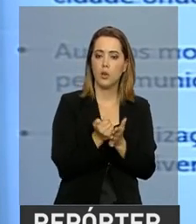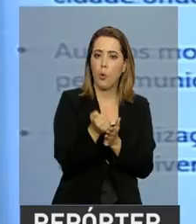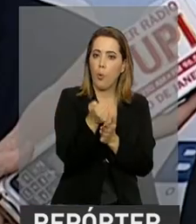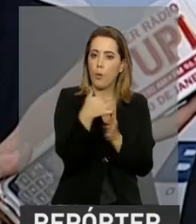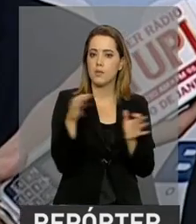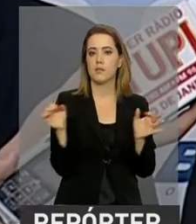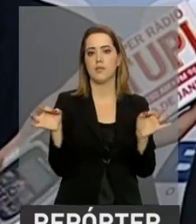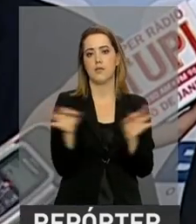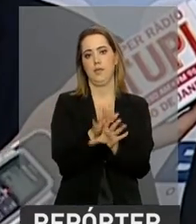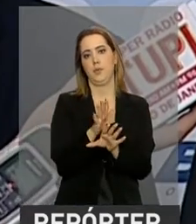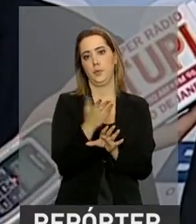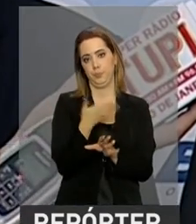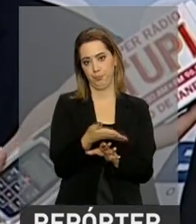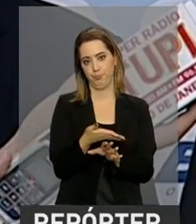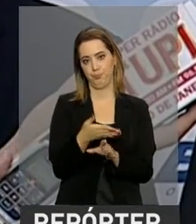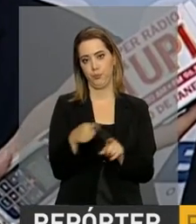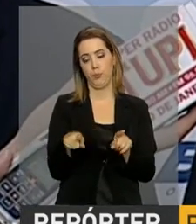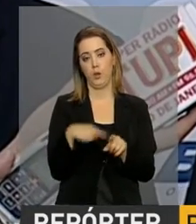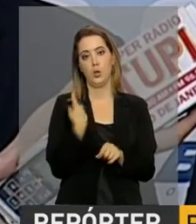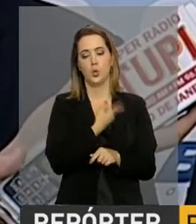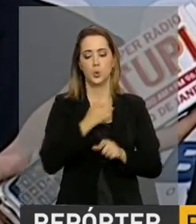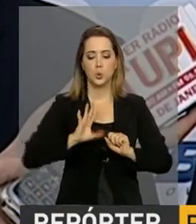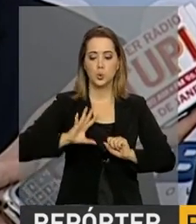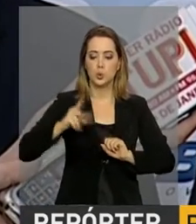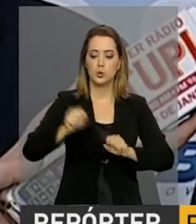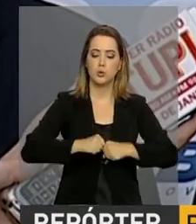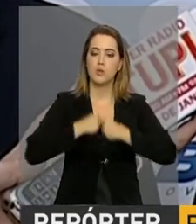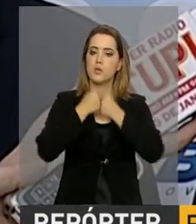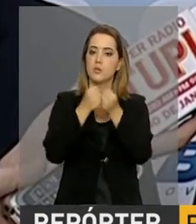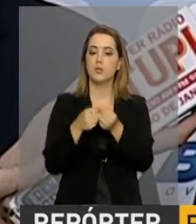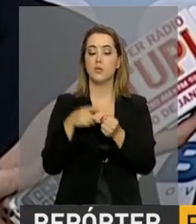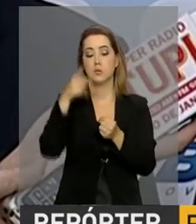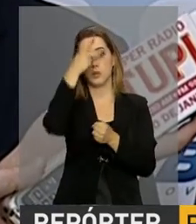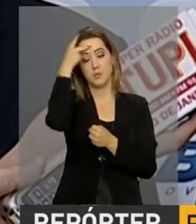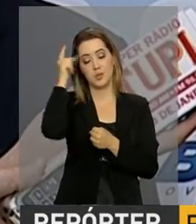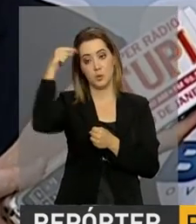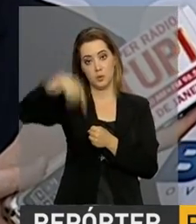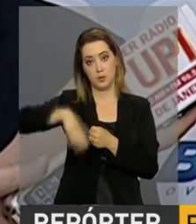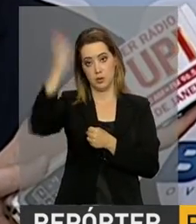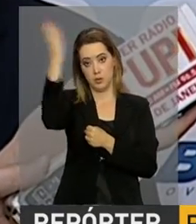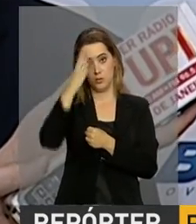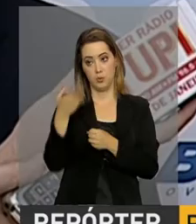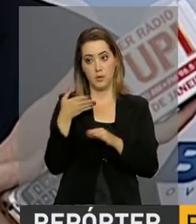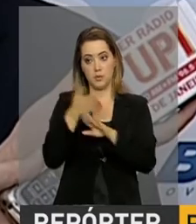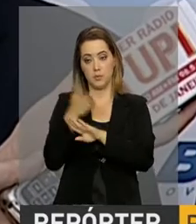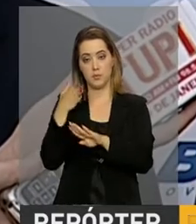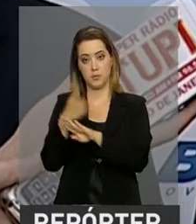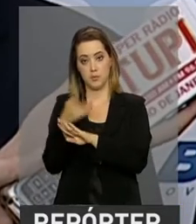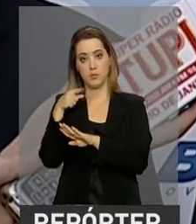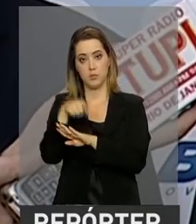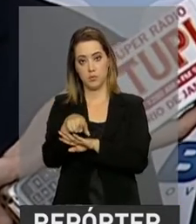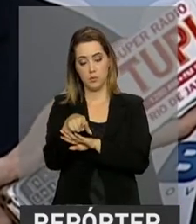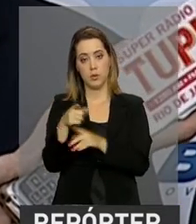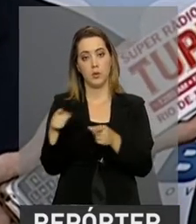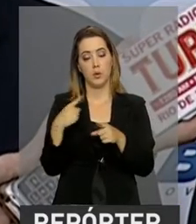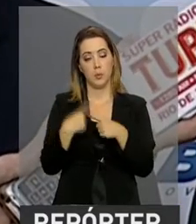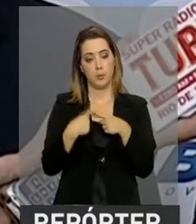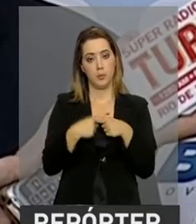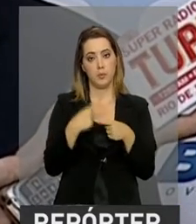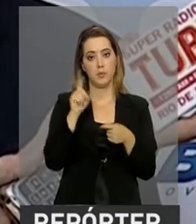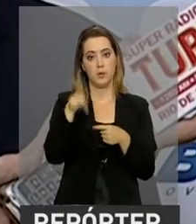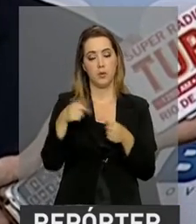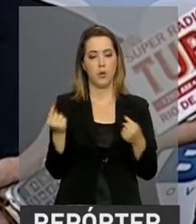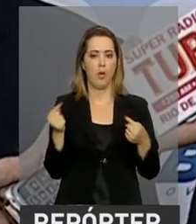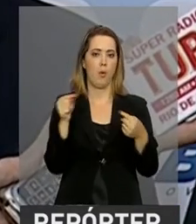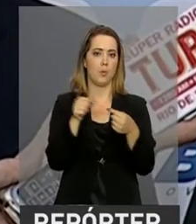vencer todo o esforço para que o maior número de brasileiros ocupem essas vagas desse convênio porque é